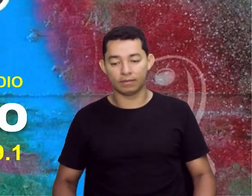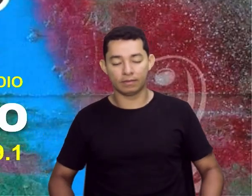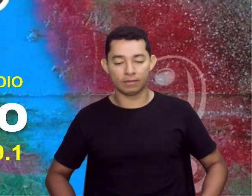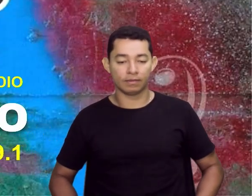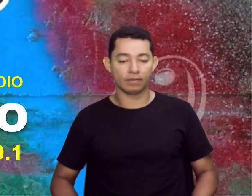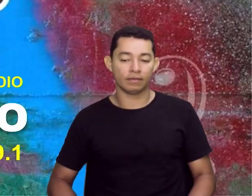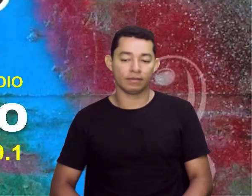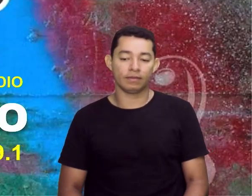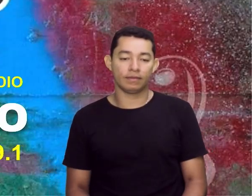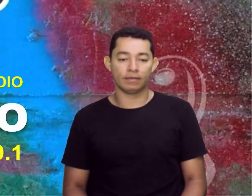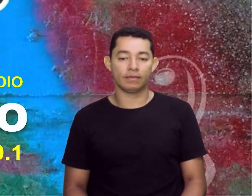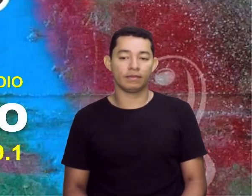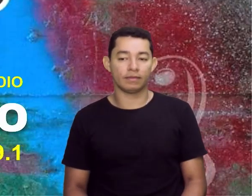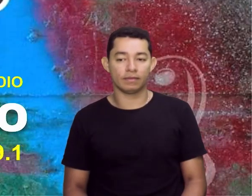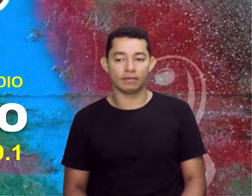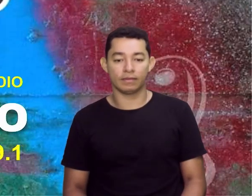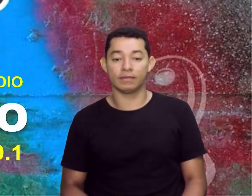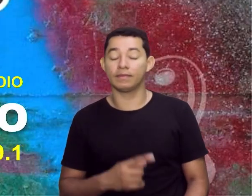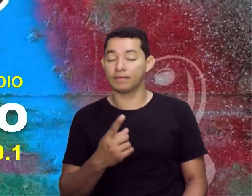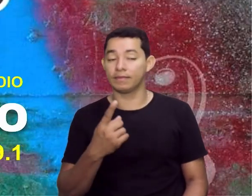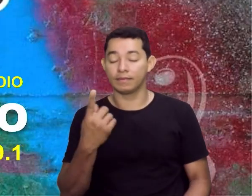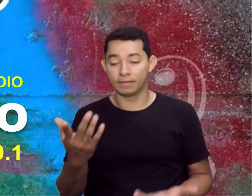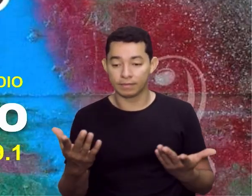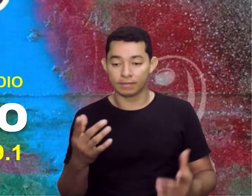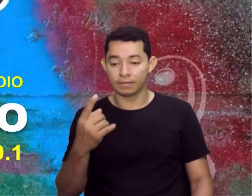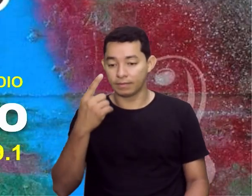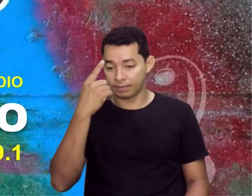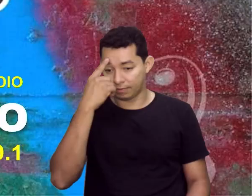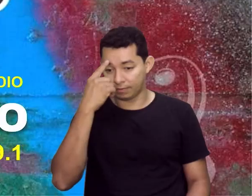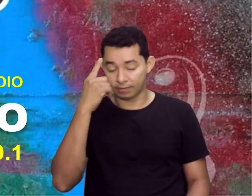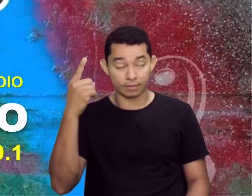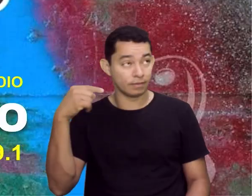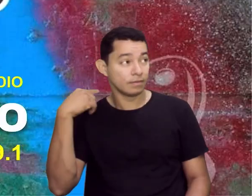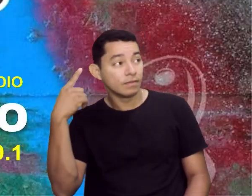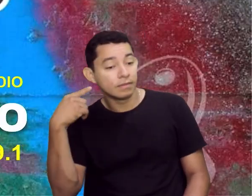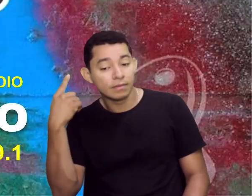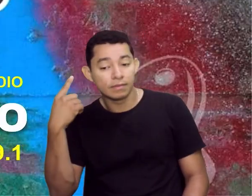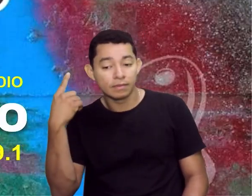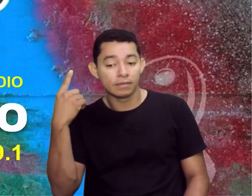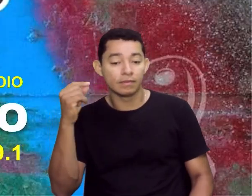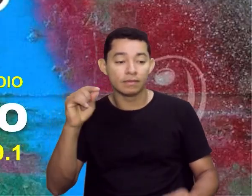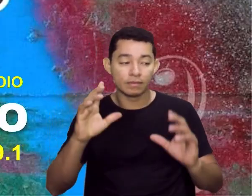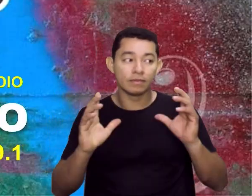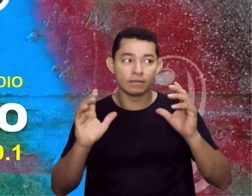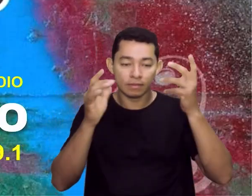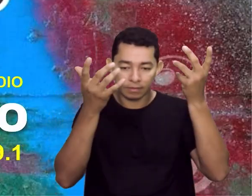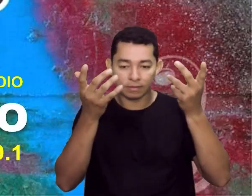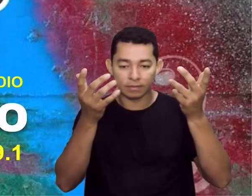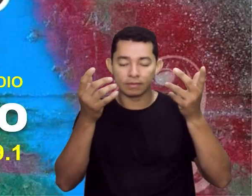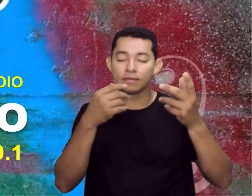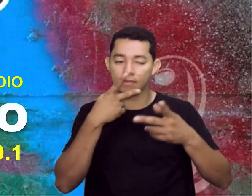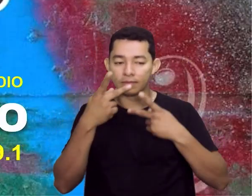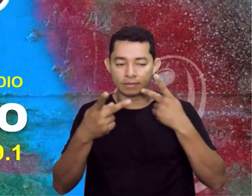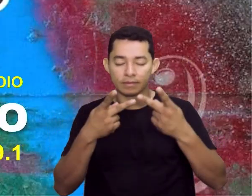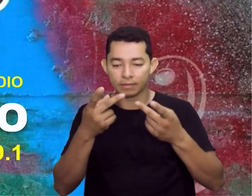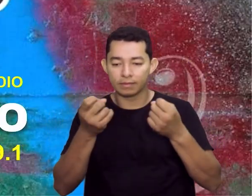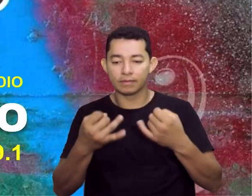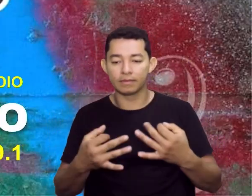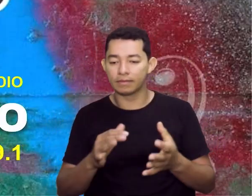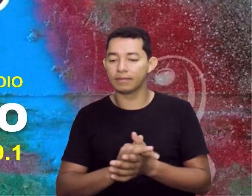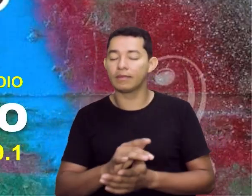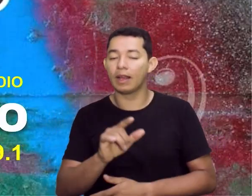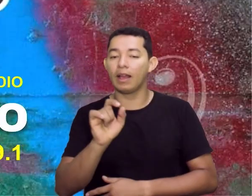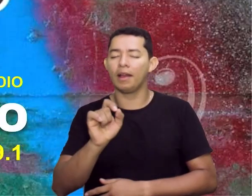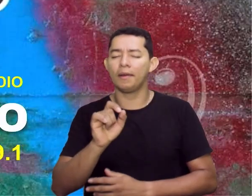Gente, um doido lá no meio lá no meio dessa festa que eu estava falando para vocês,